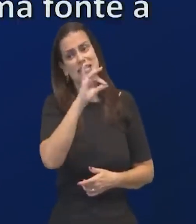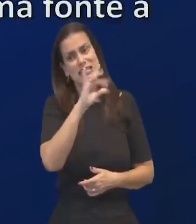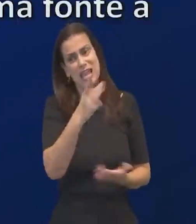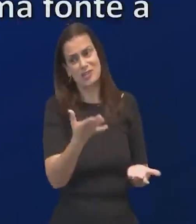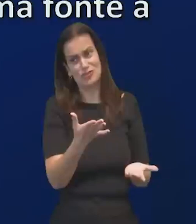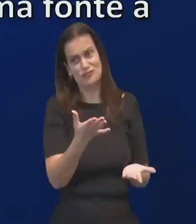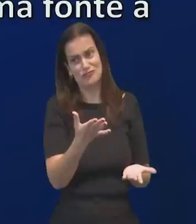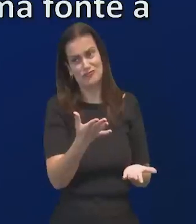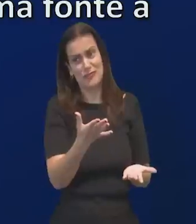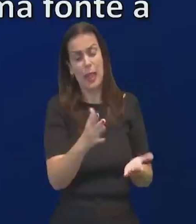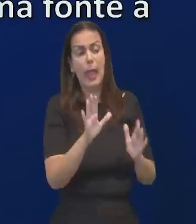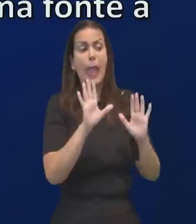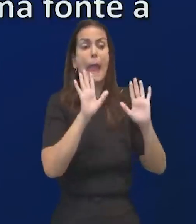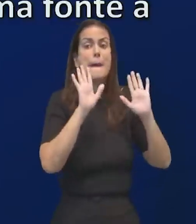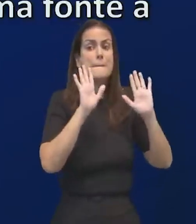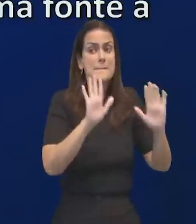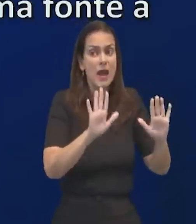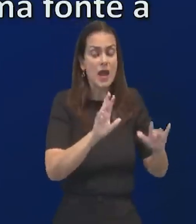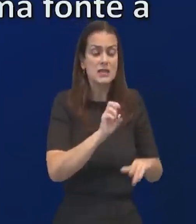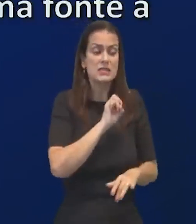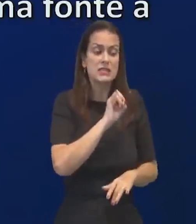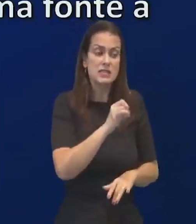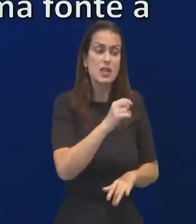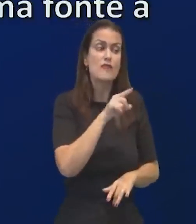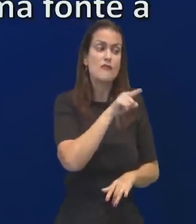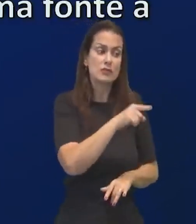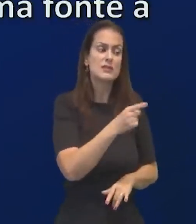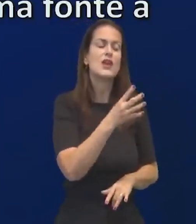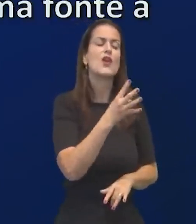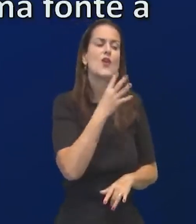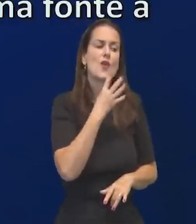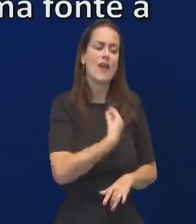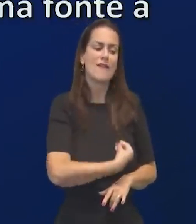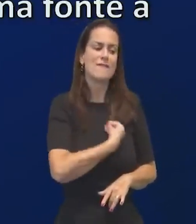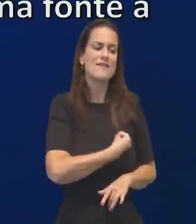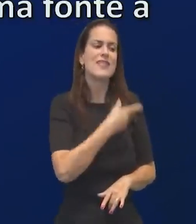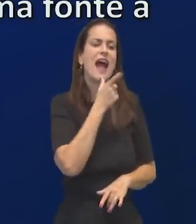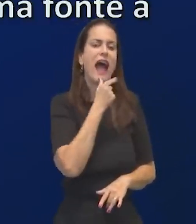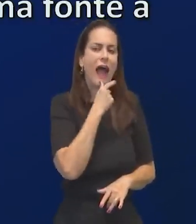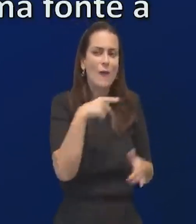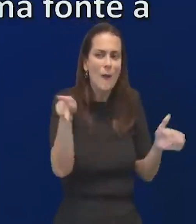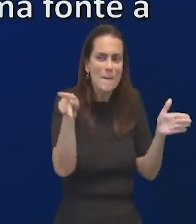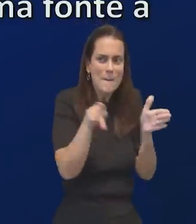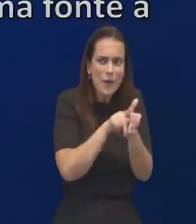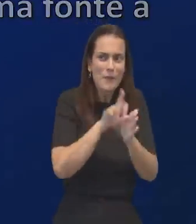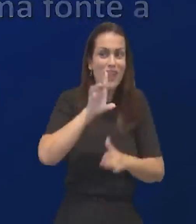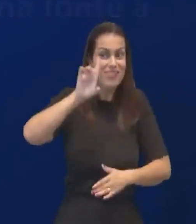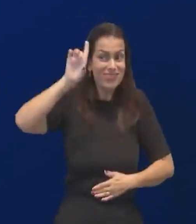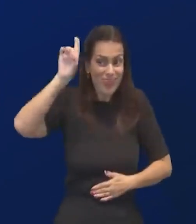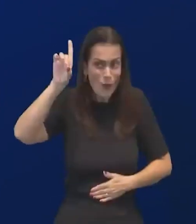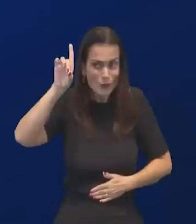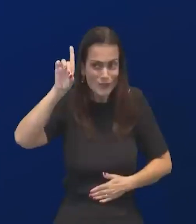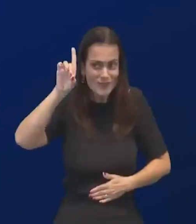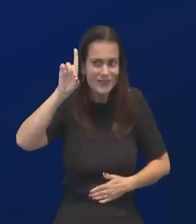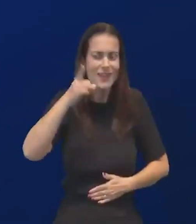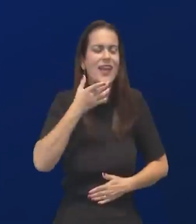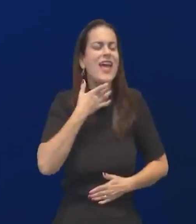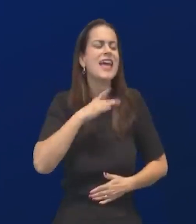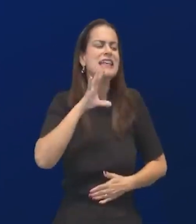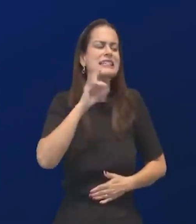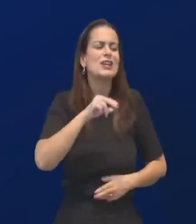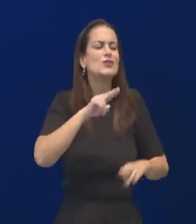água que eu lhe der se fará nele uma fonte de água que jorre para a vida eterna. Disse-lhe a mulher: